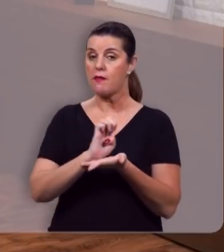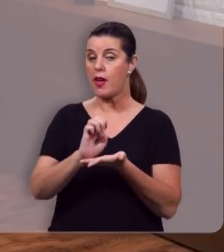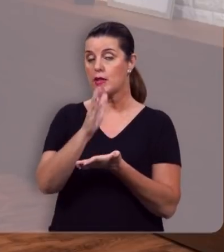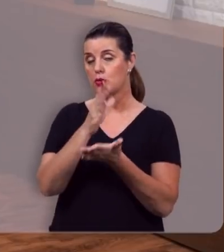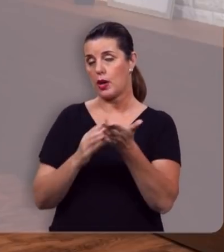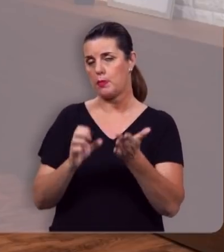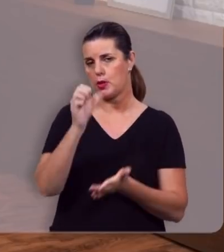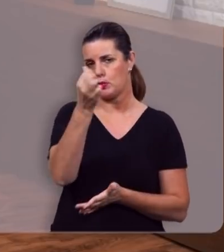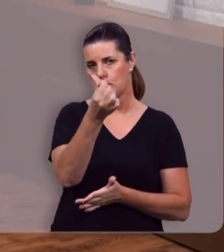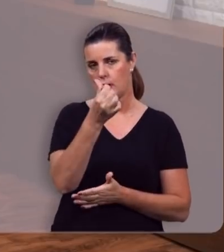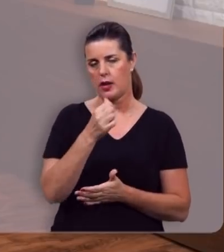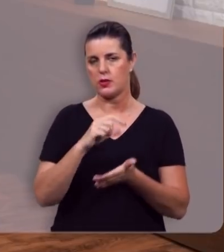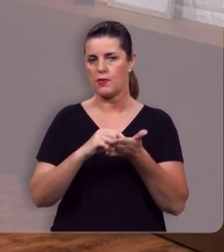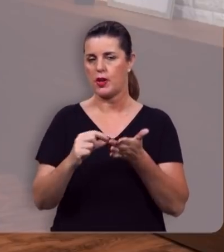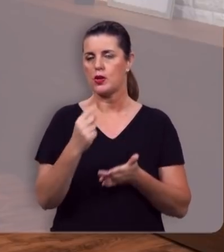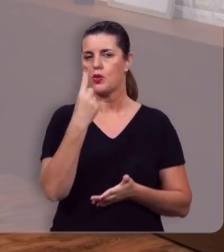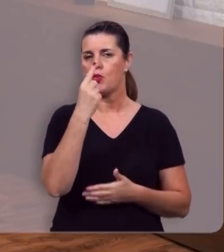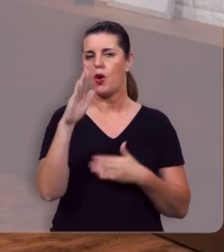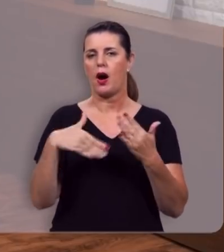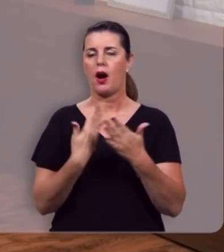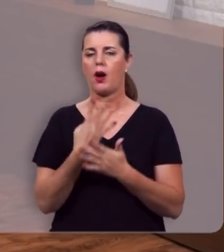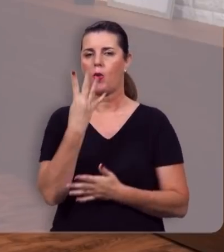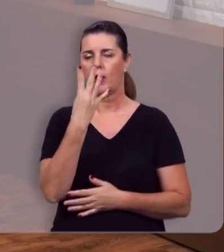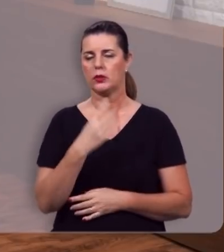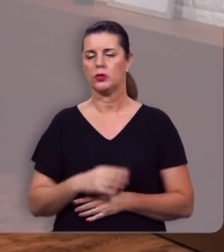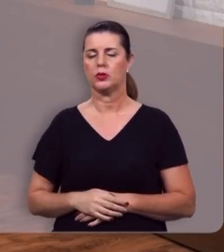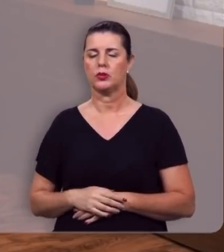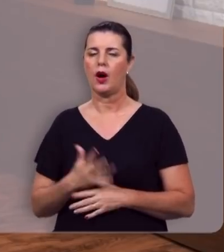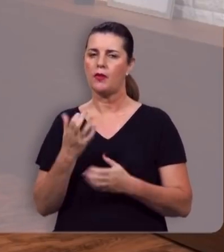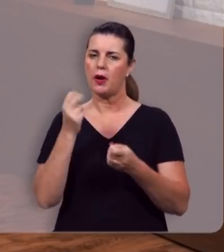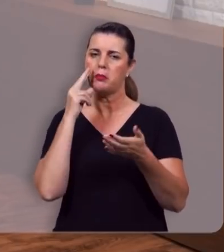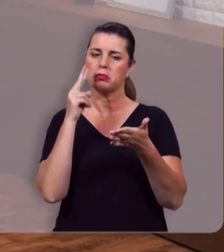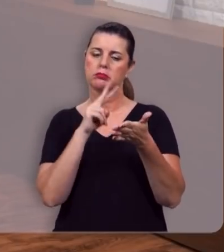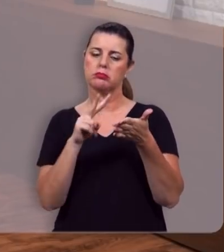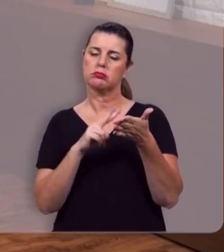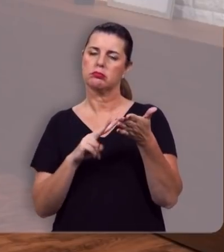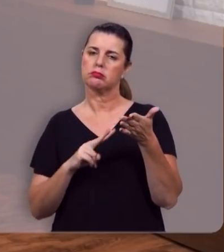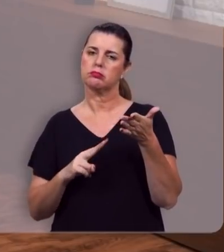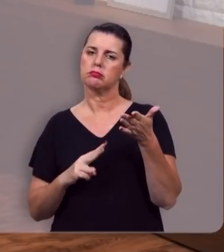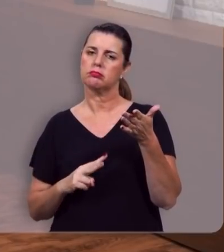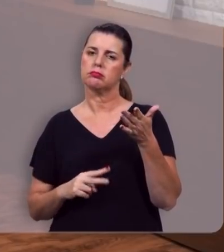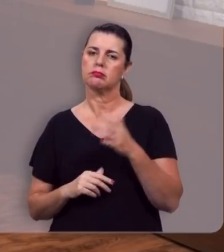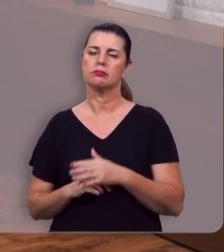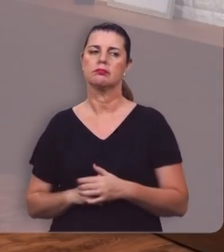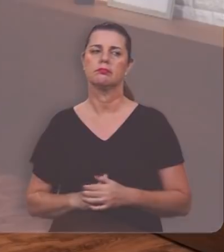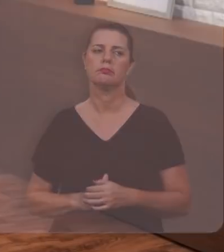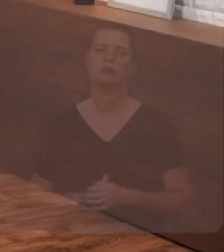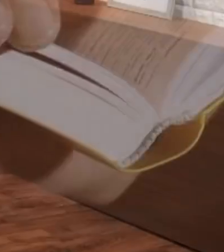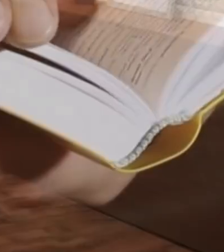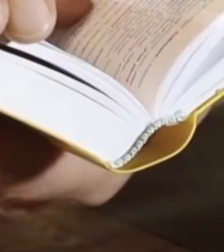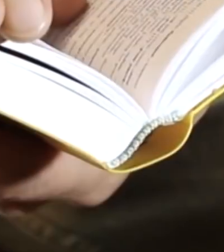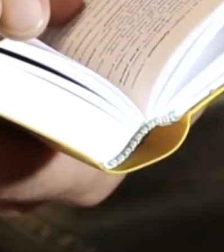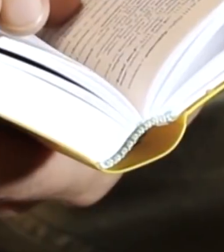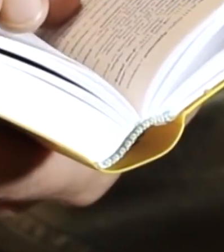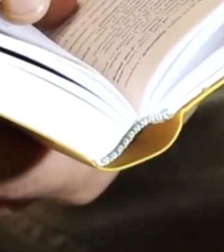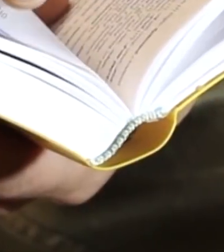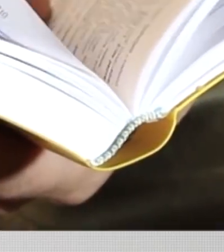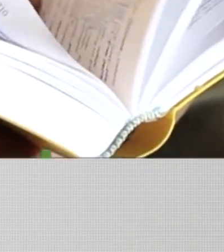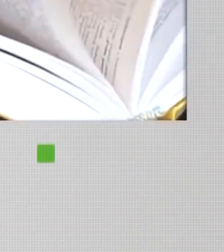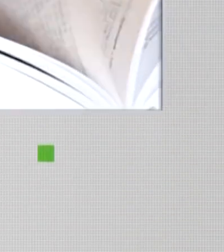capítulo 6, versos de 1 a 4. Vamos à leitura deste texto.